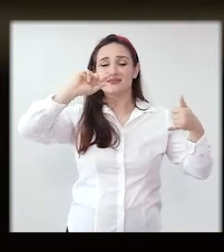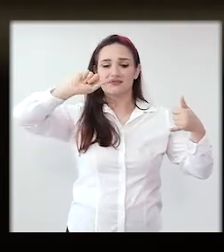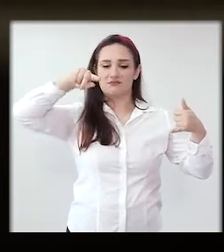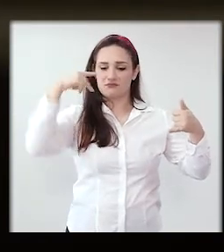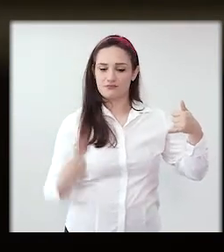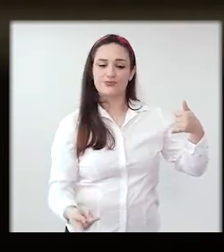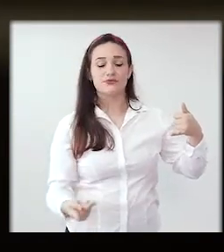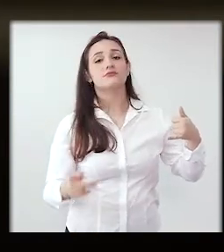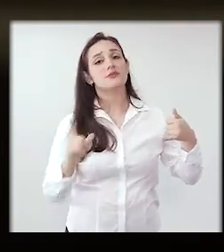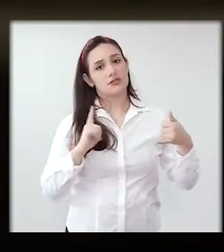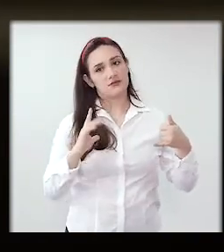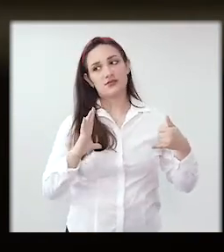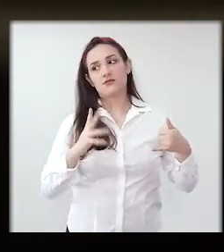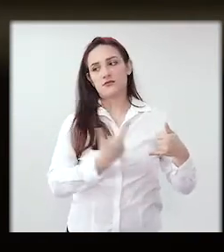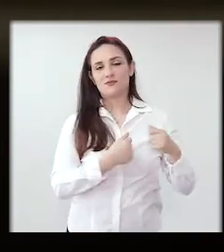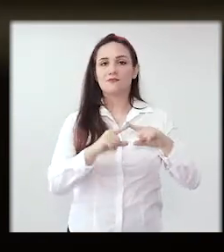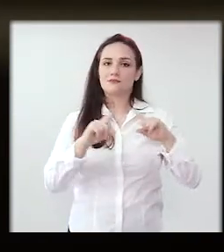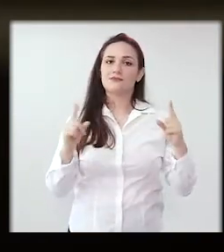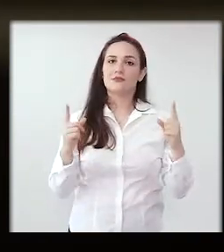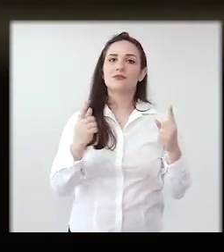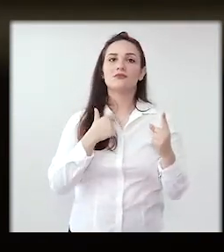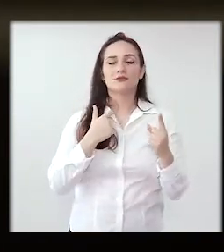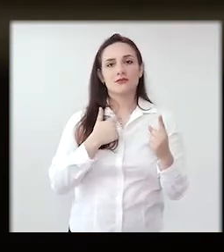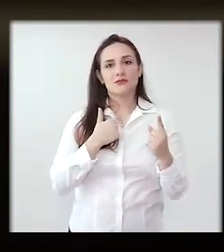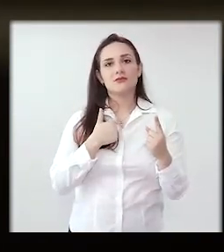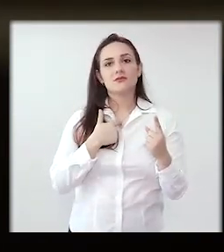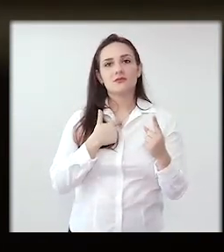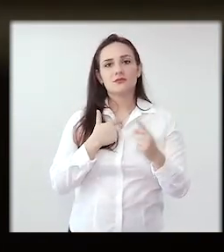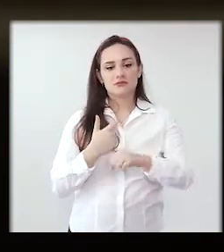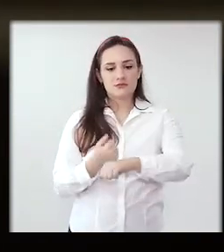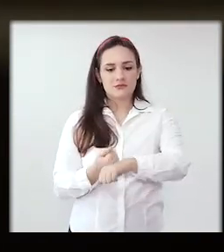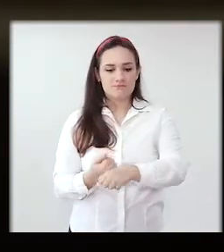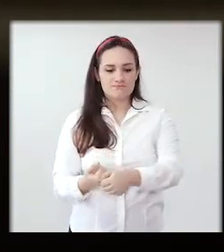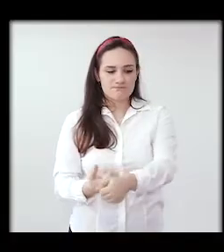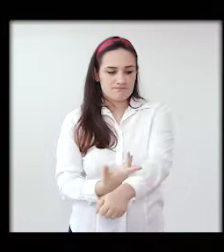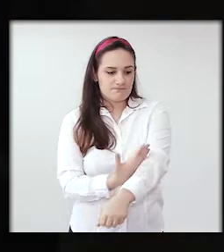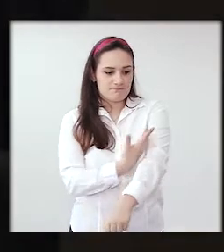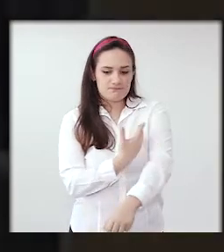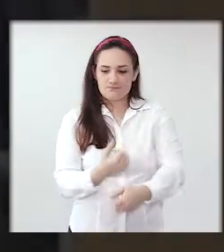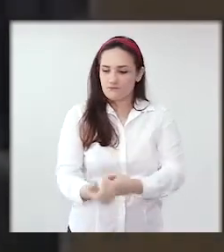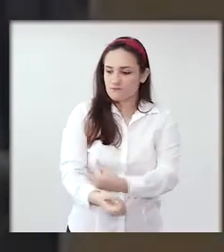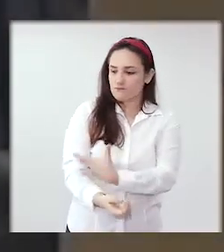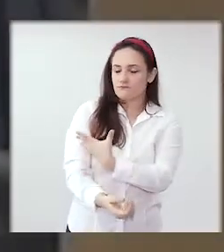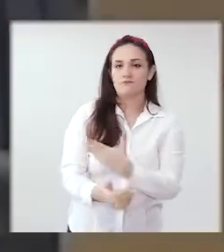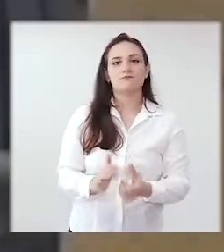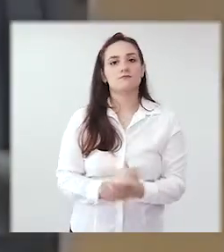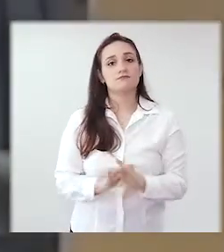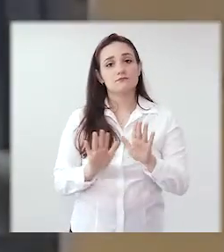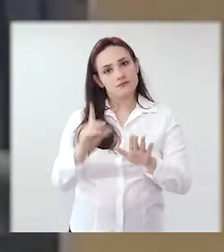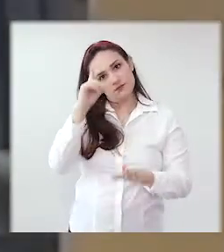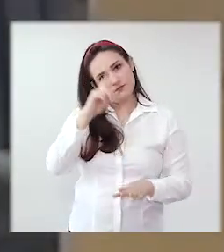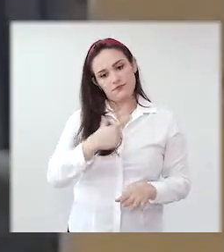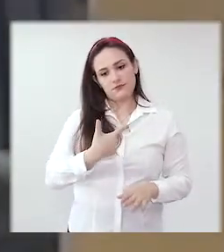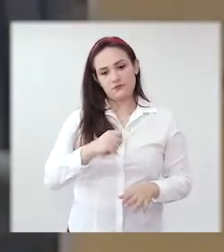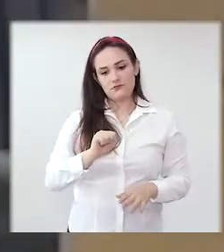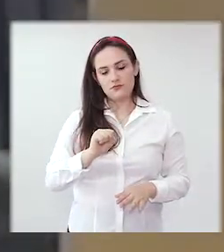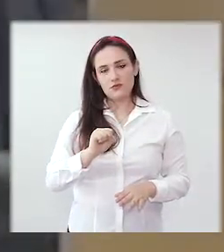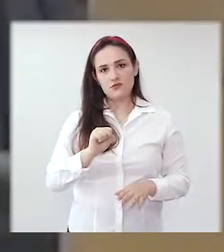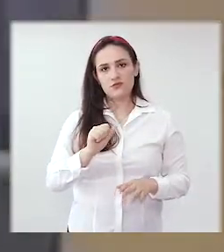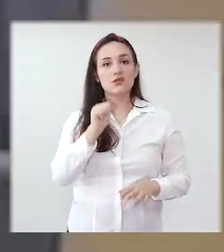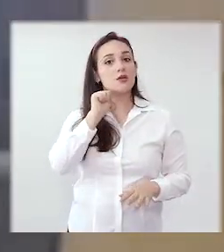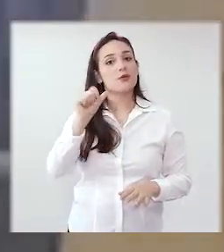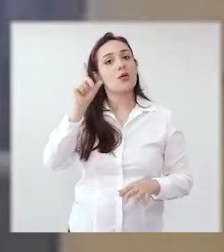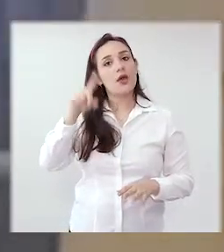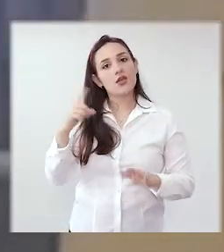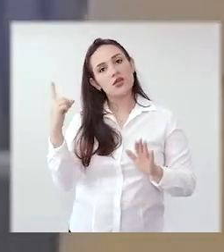caí. Eu fui socorrida, mas mesmo assim eu tive várias queimaduras pelo corpo. 28 de abril é o Dia